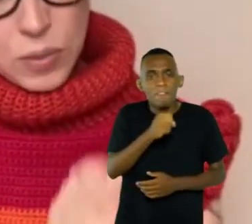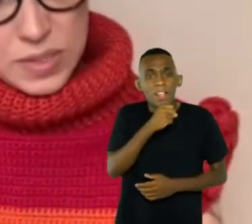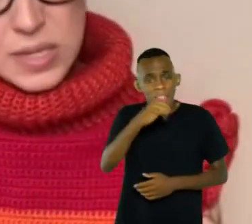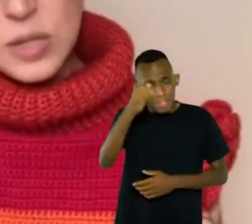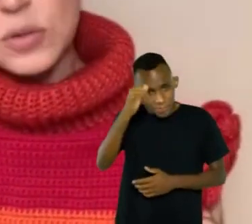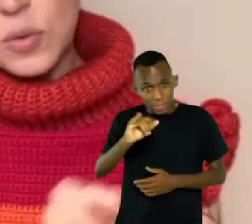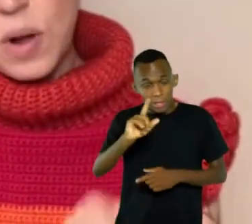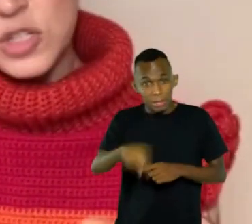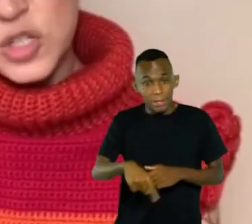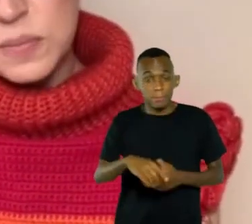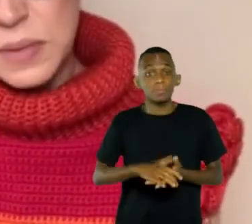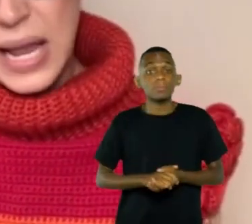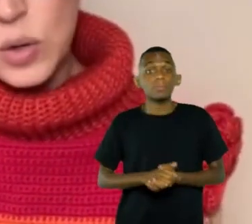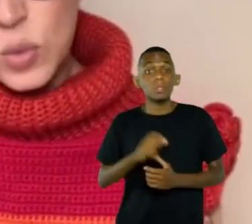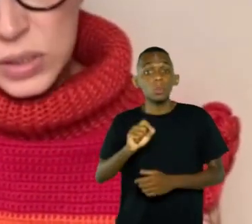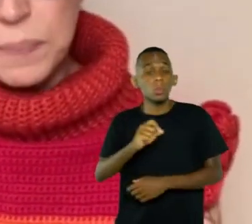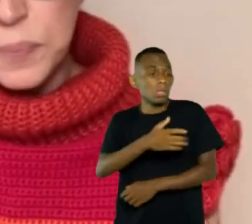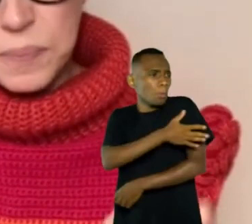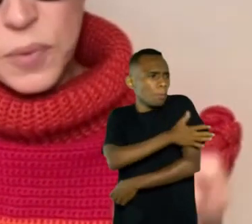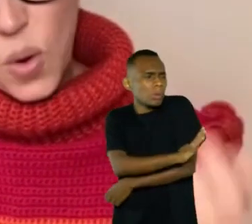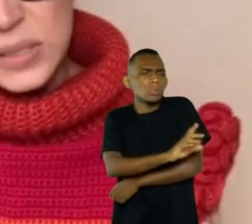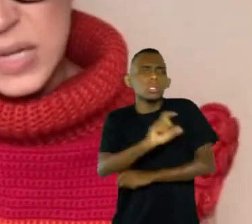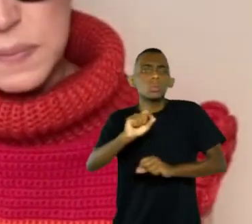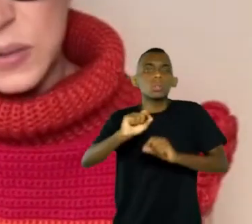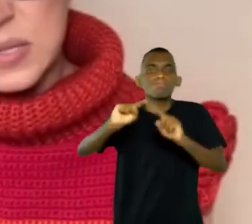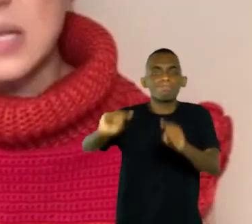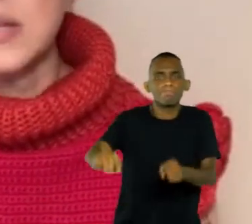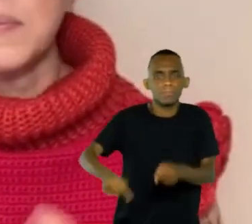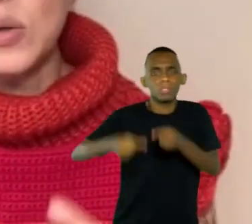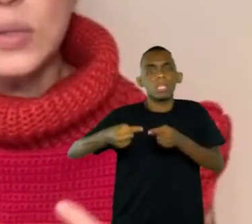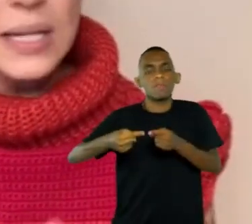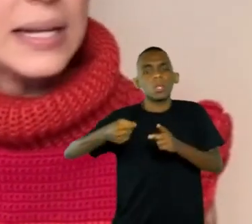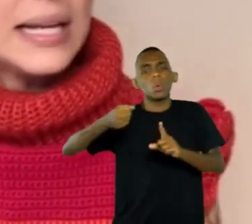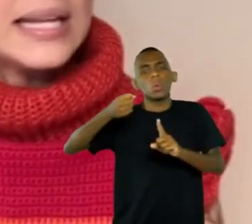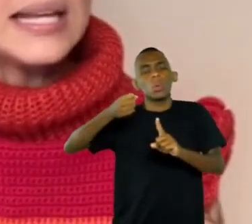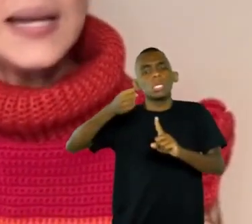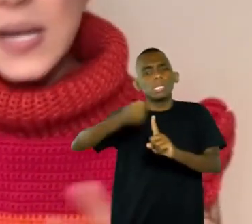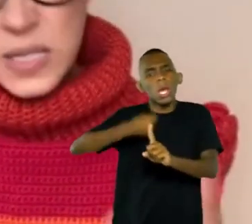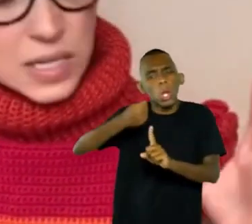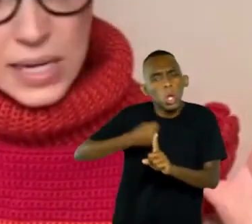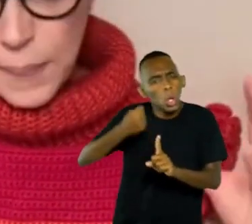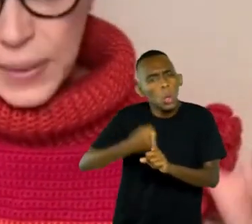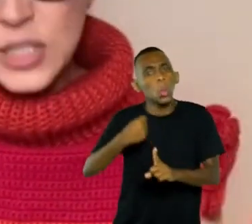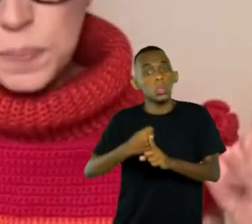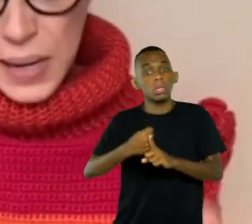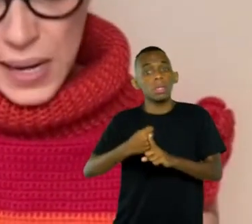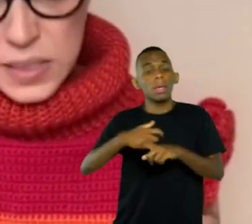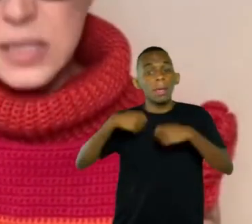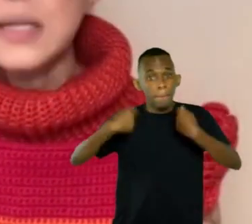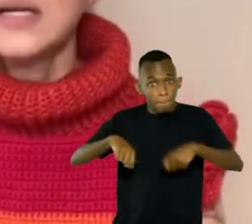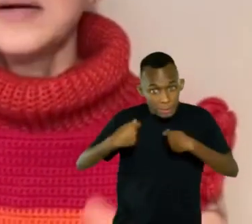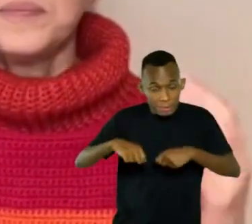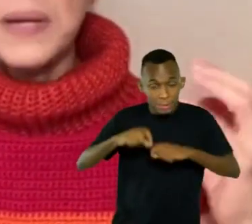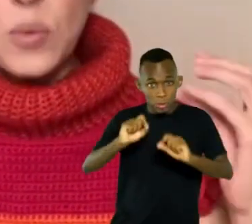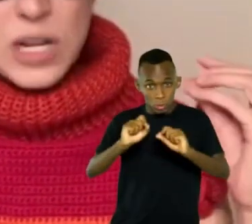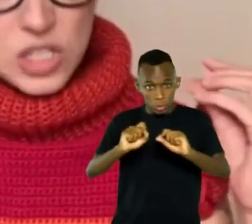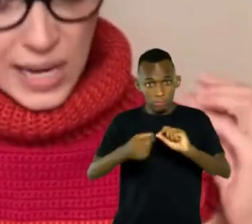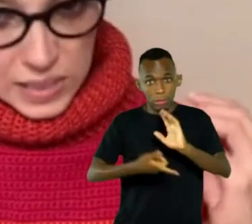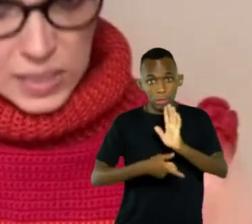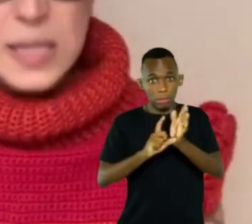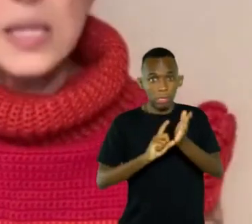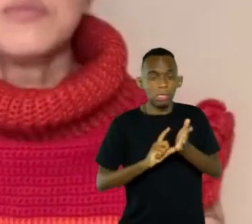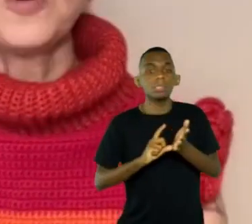esse é um preconceito contra o qual a luta contra esse preconceito é uma luta que necessariamente passa